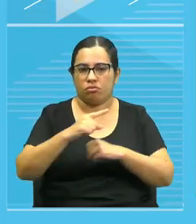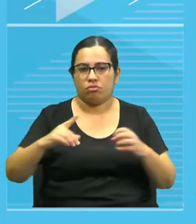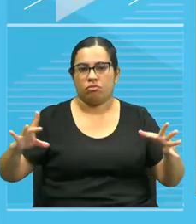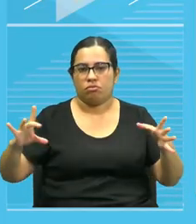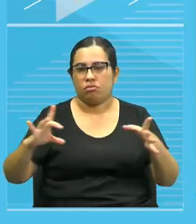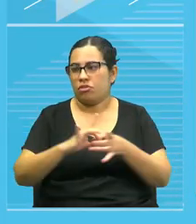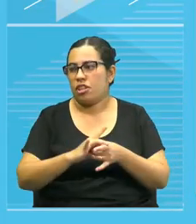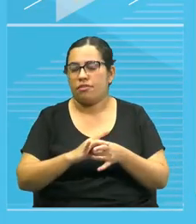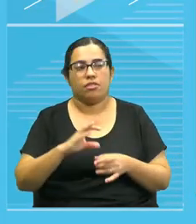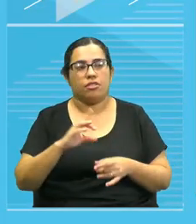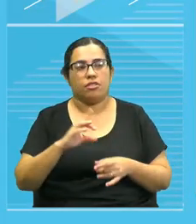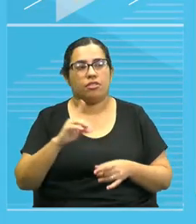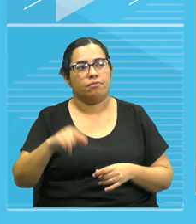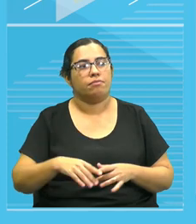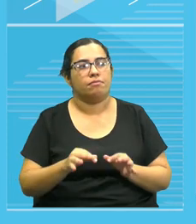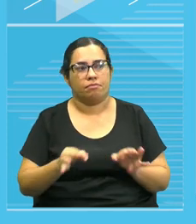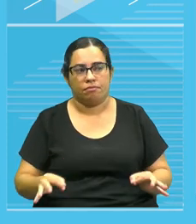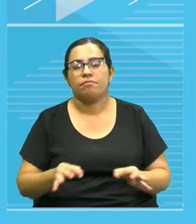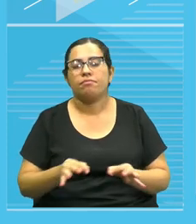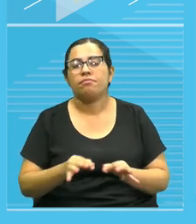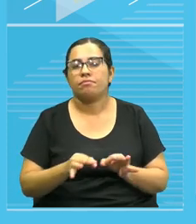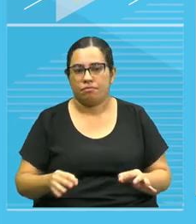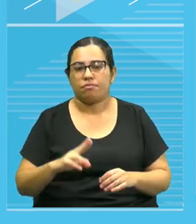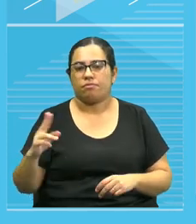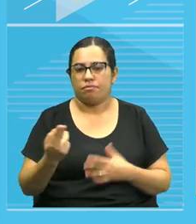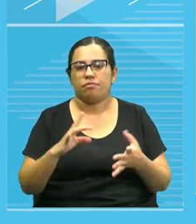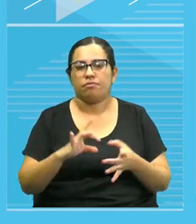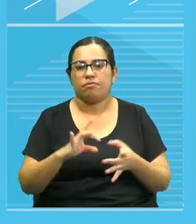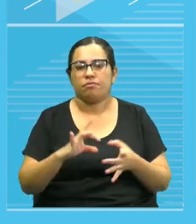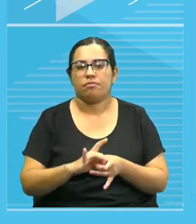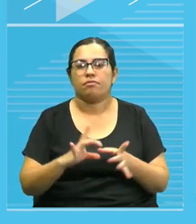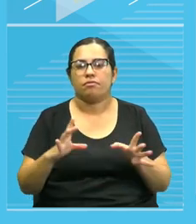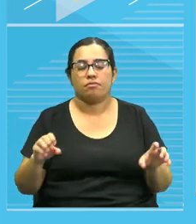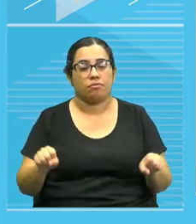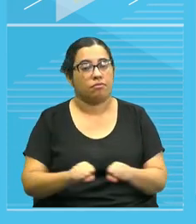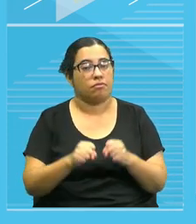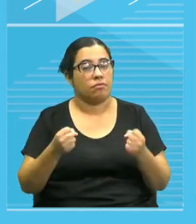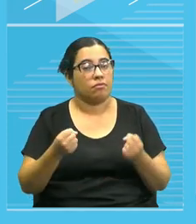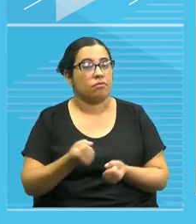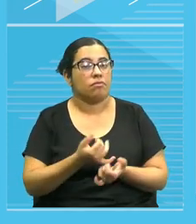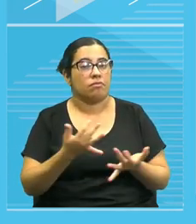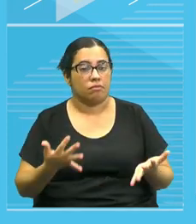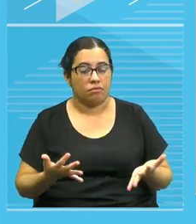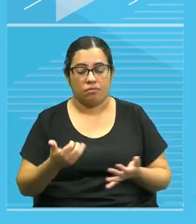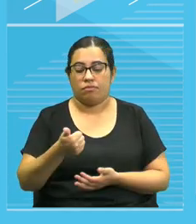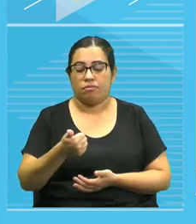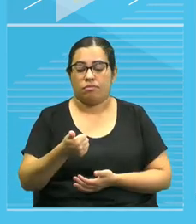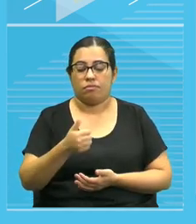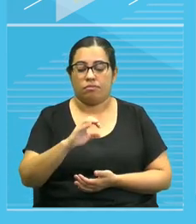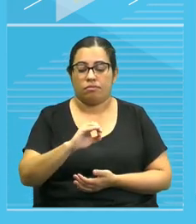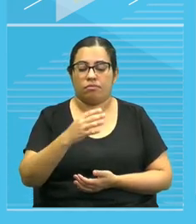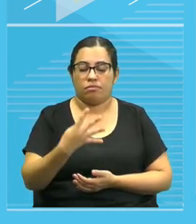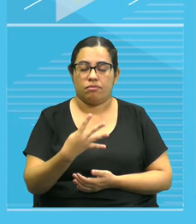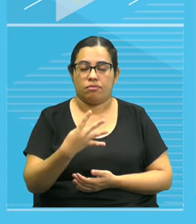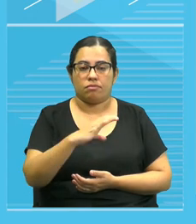Simples então ó quebrar essa ligação gasta 104 kg